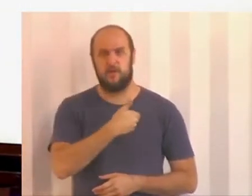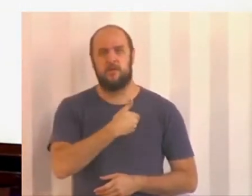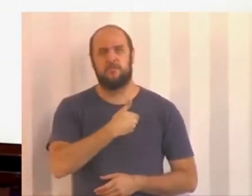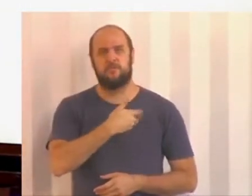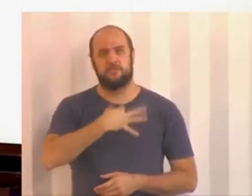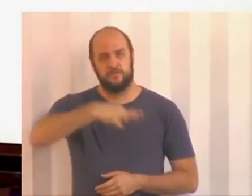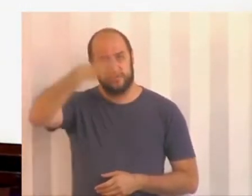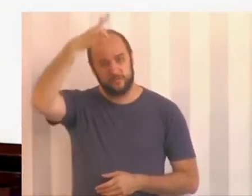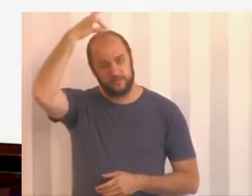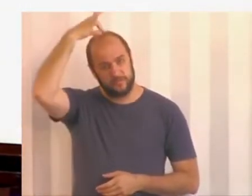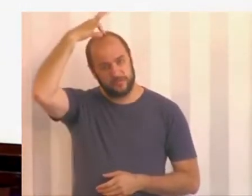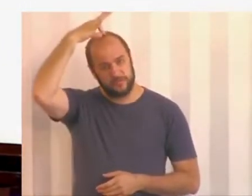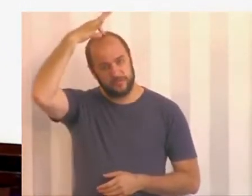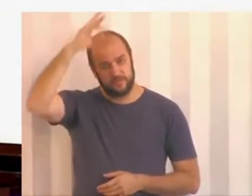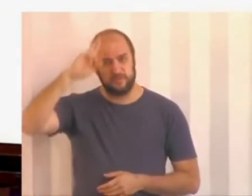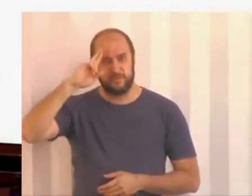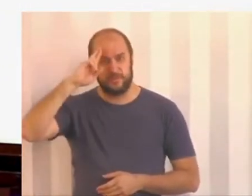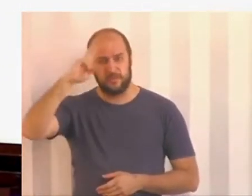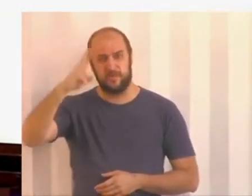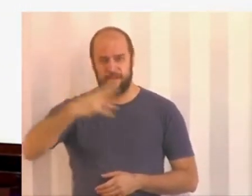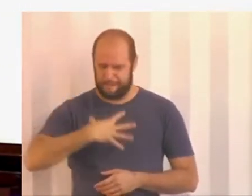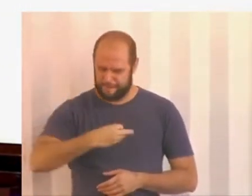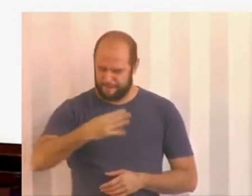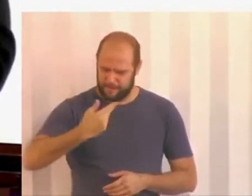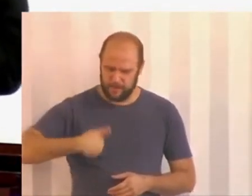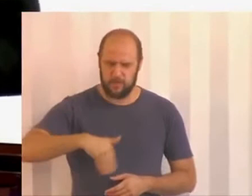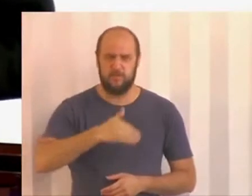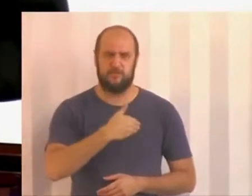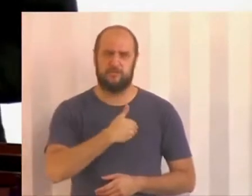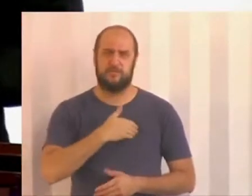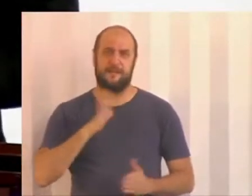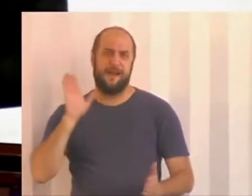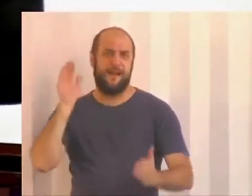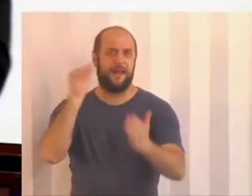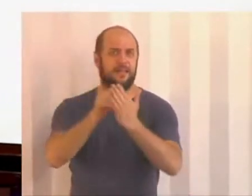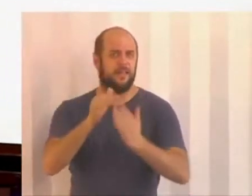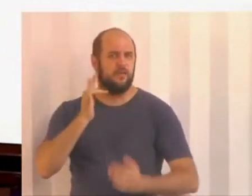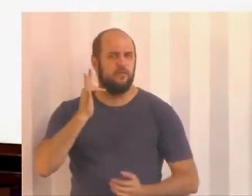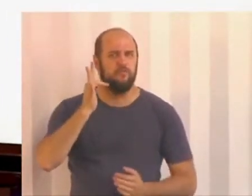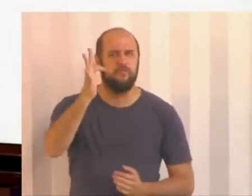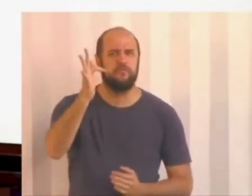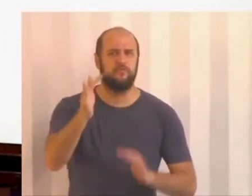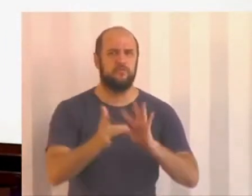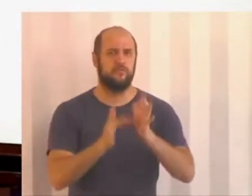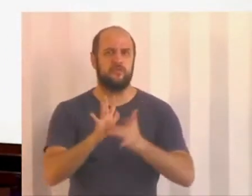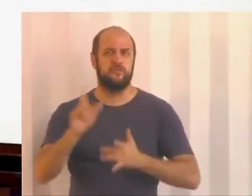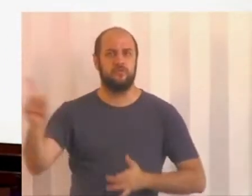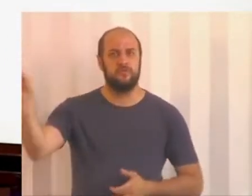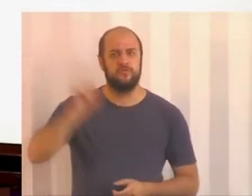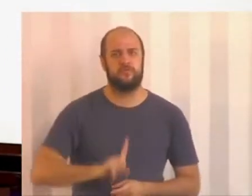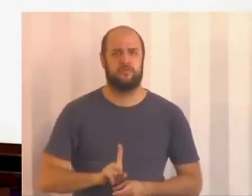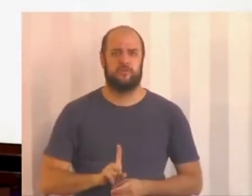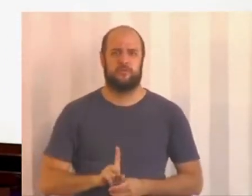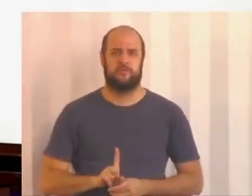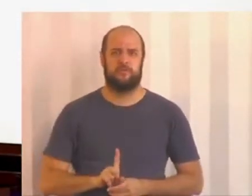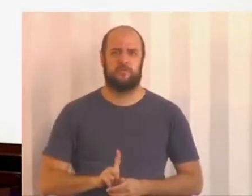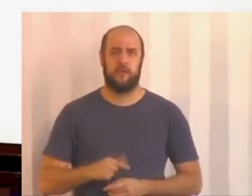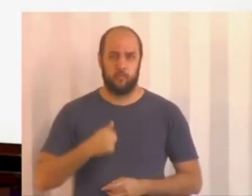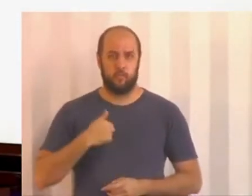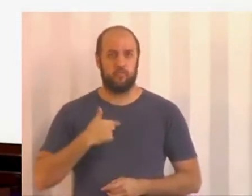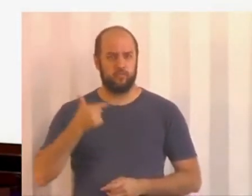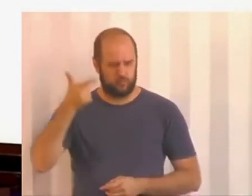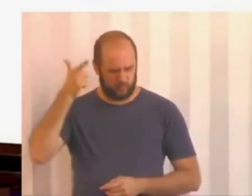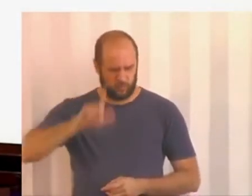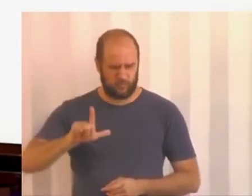o selo e o penhor da nossa herança, até o resgate da sua propriedade, ou seja, até a volta de Cristo, eu tenho garantia